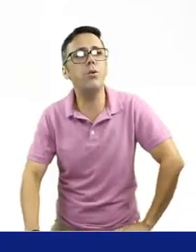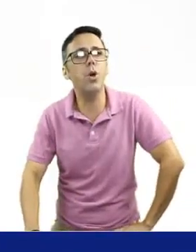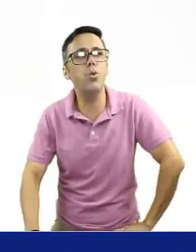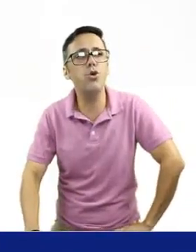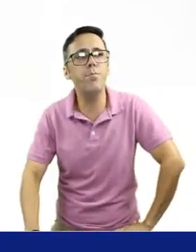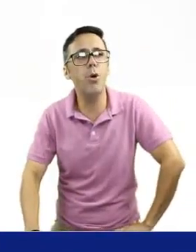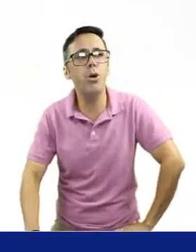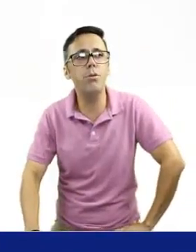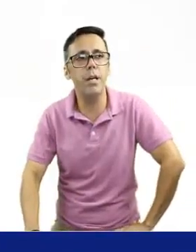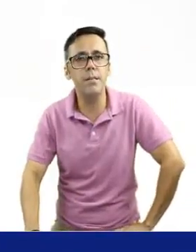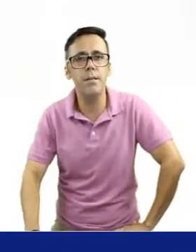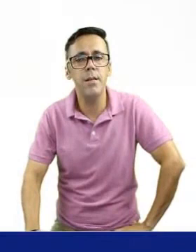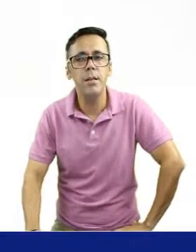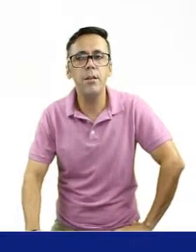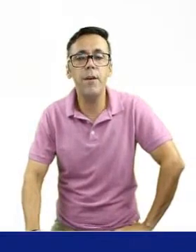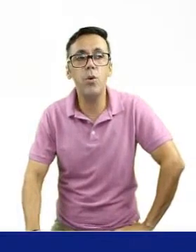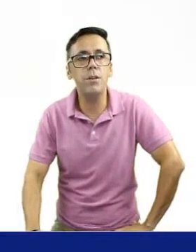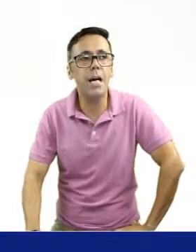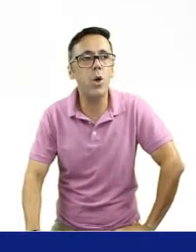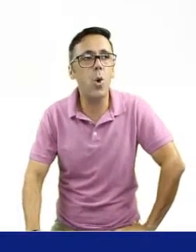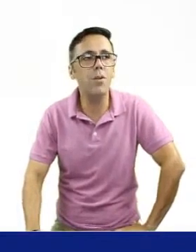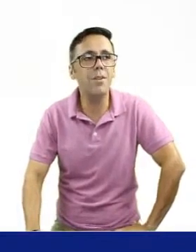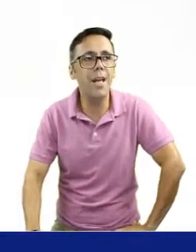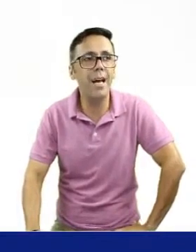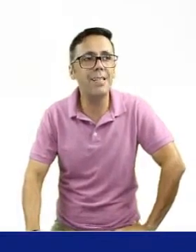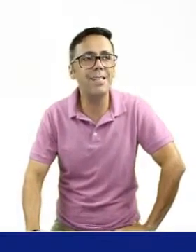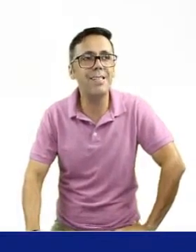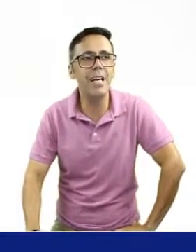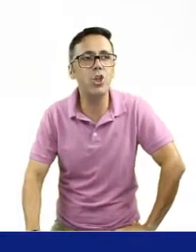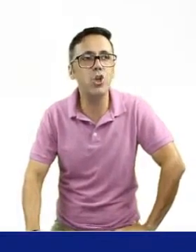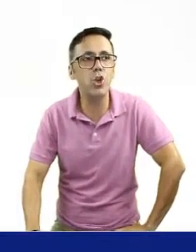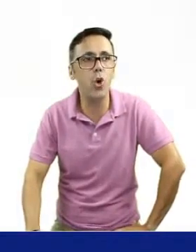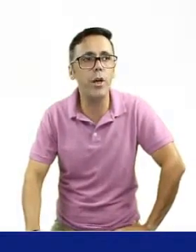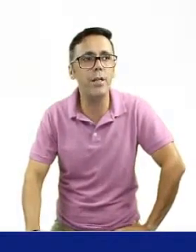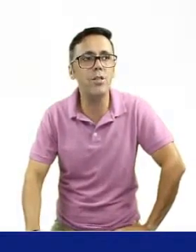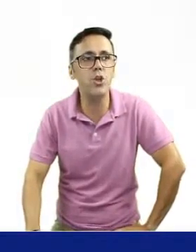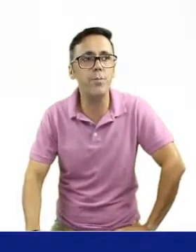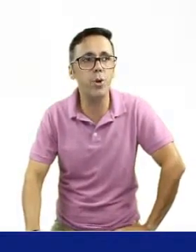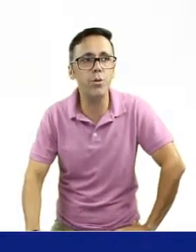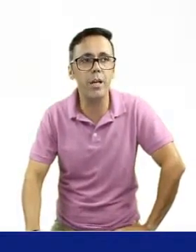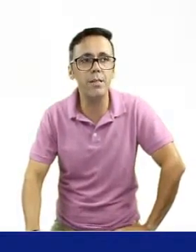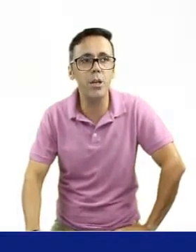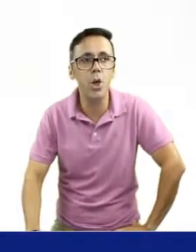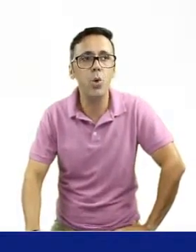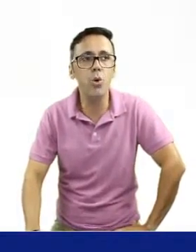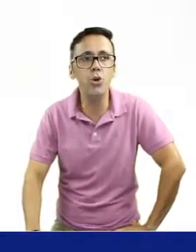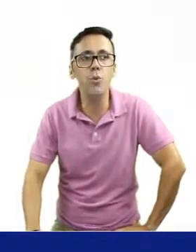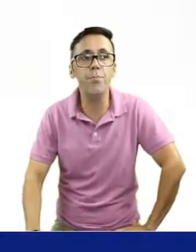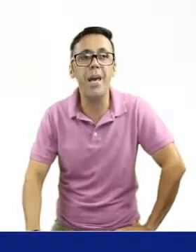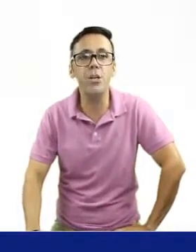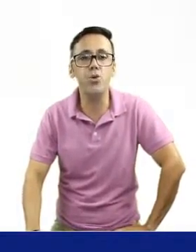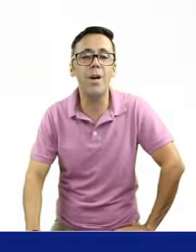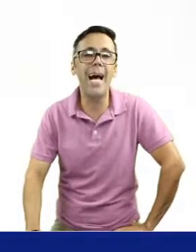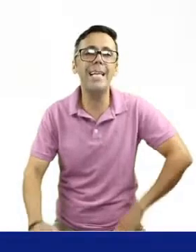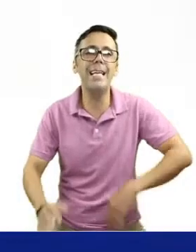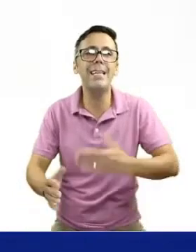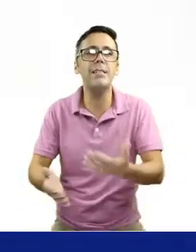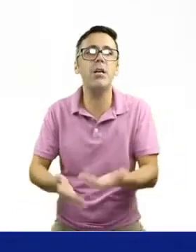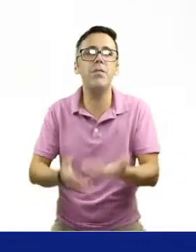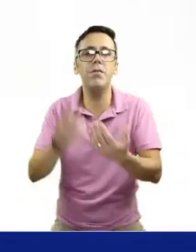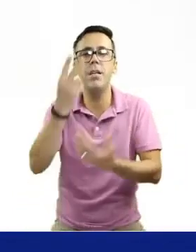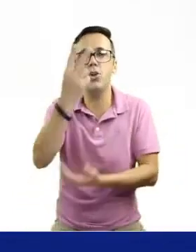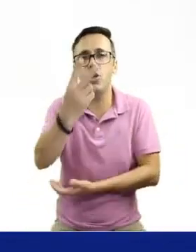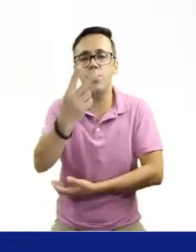nós temos aqui o conteúdo de português que vai contar com 10 questões e cujo peso